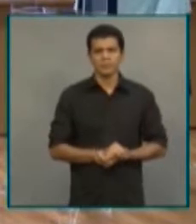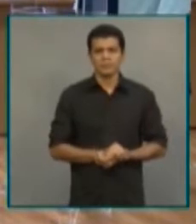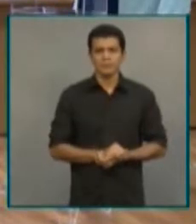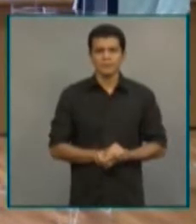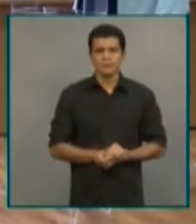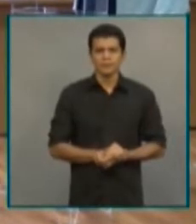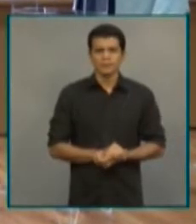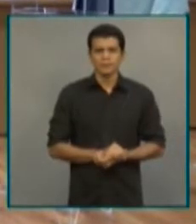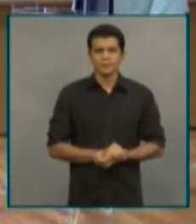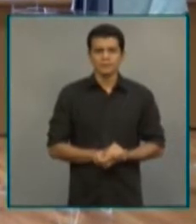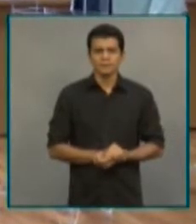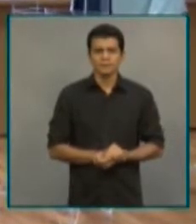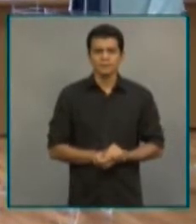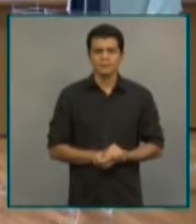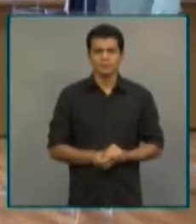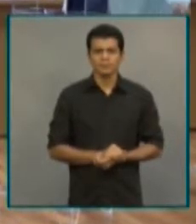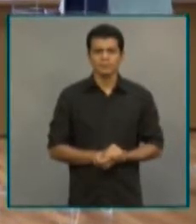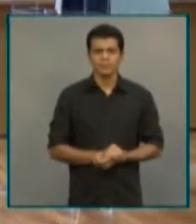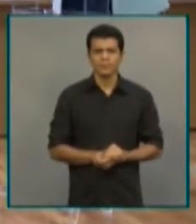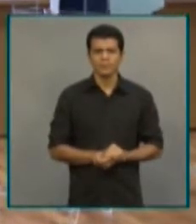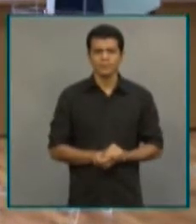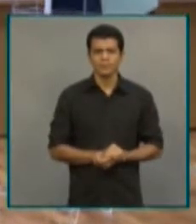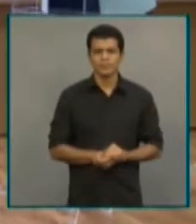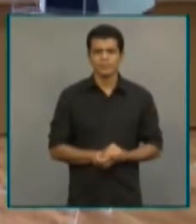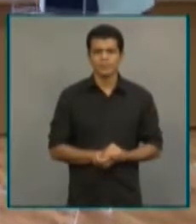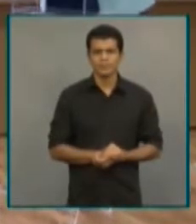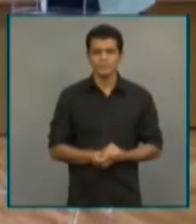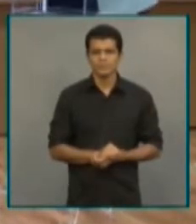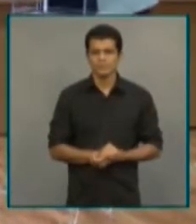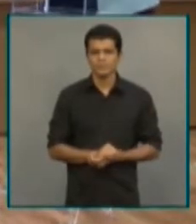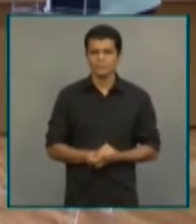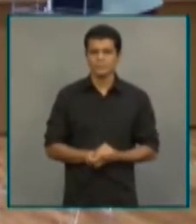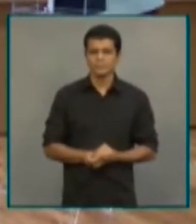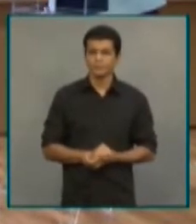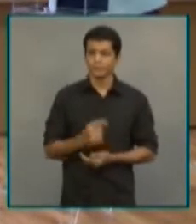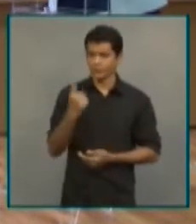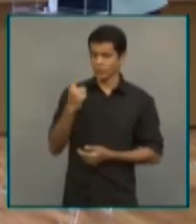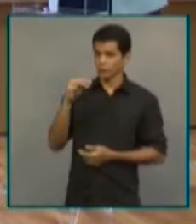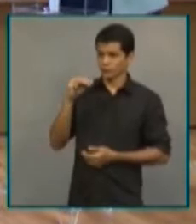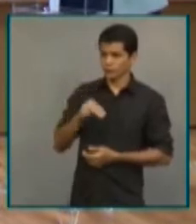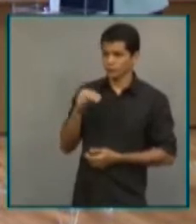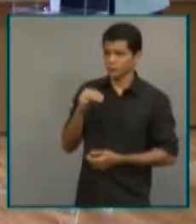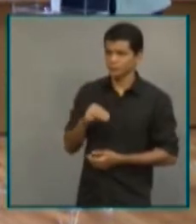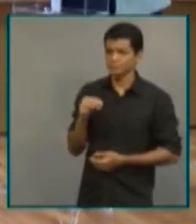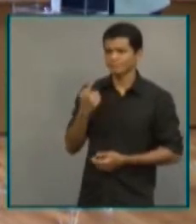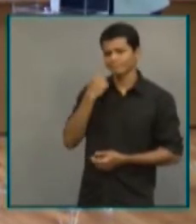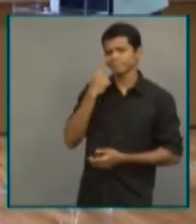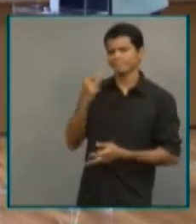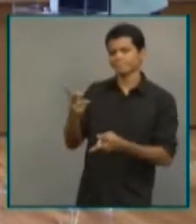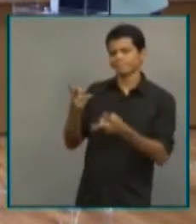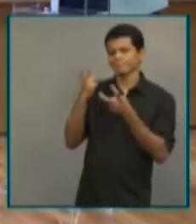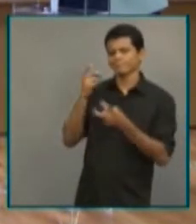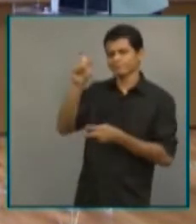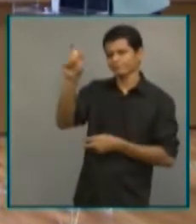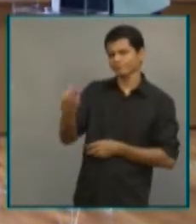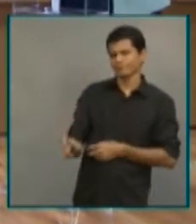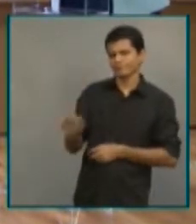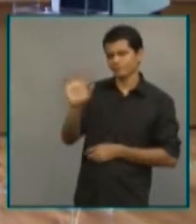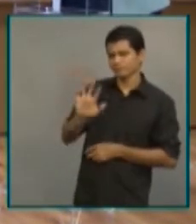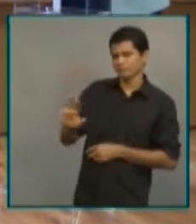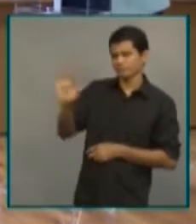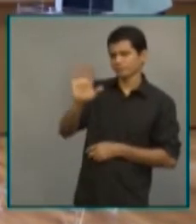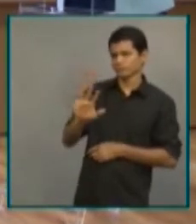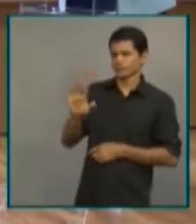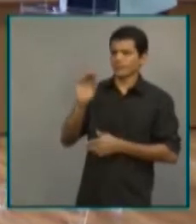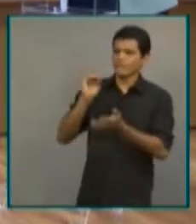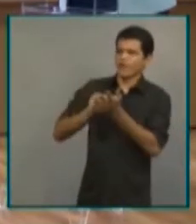Candidata Regina Jansen tem 1 minuto para a réplica. Percebo que o candidato não está atualizado com